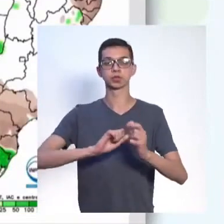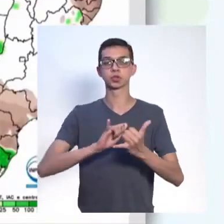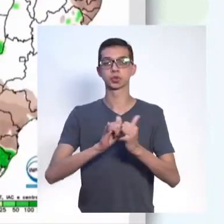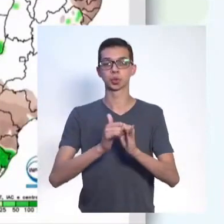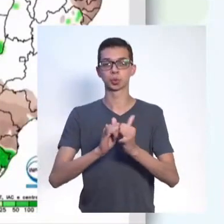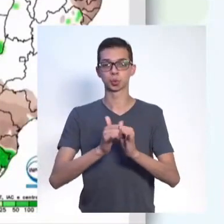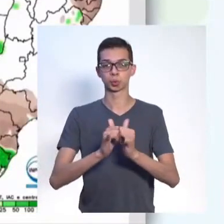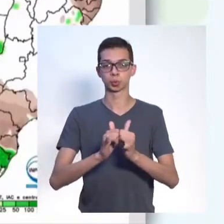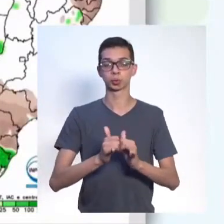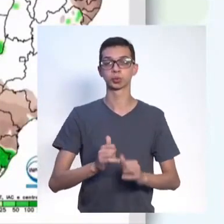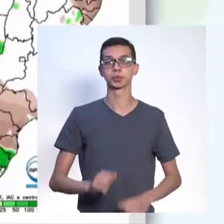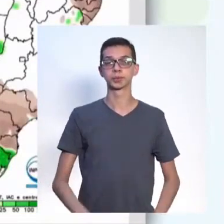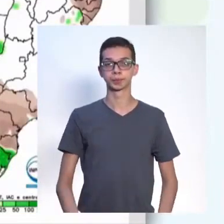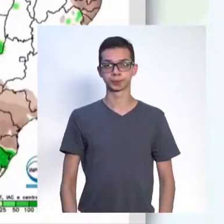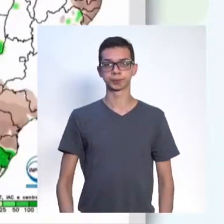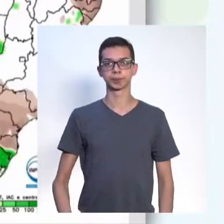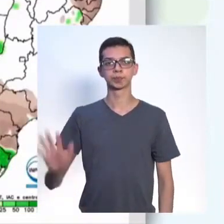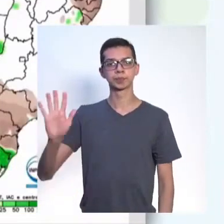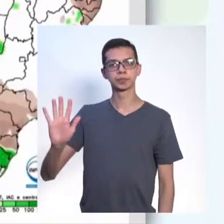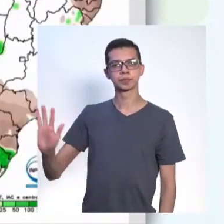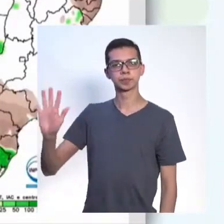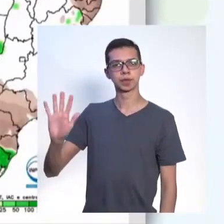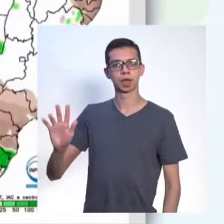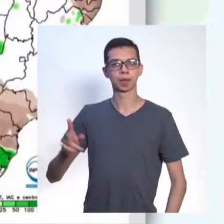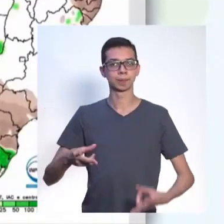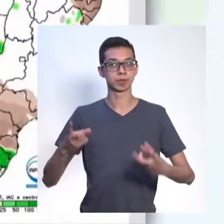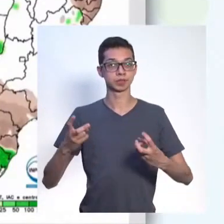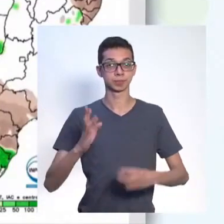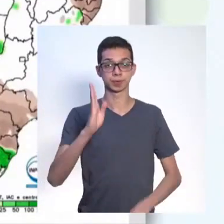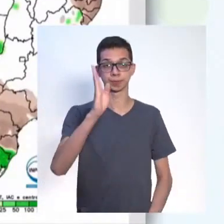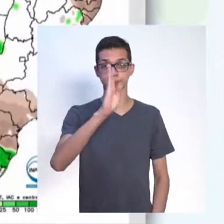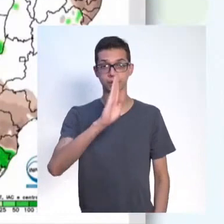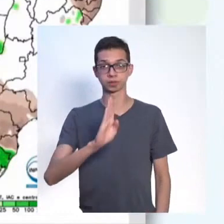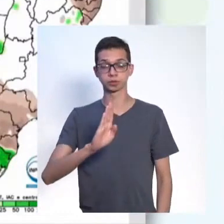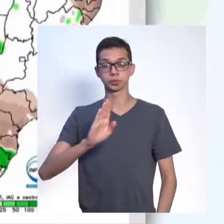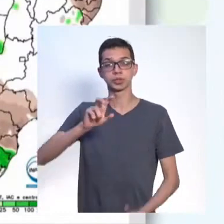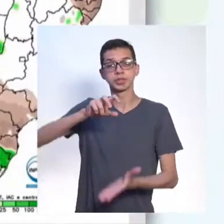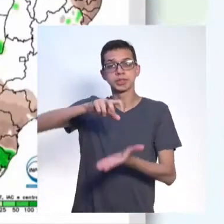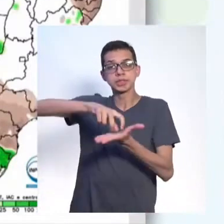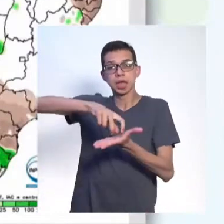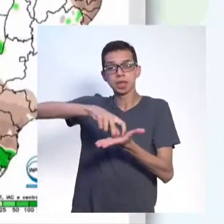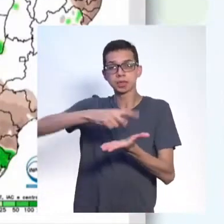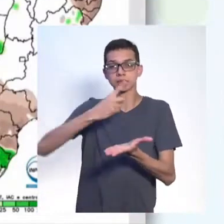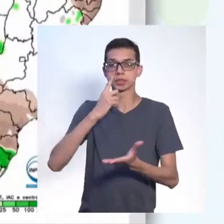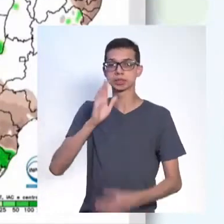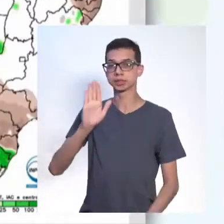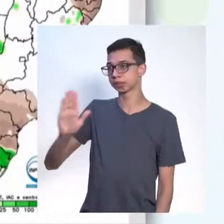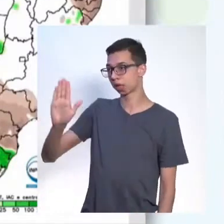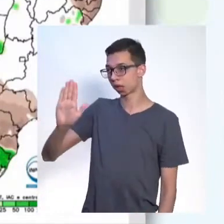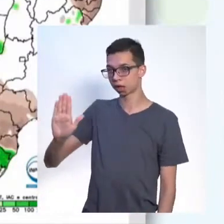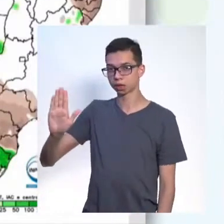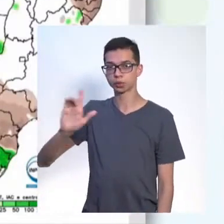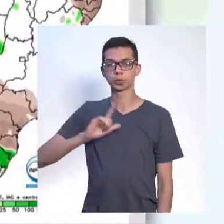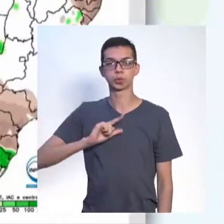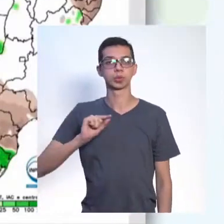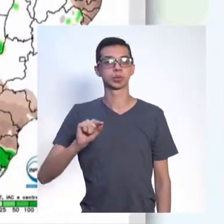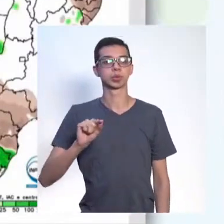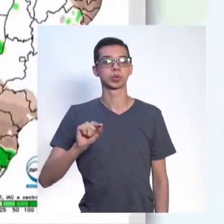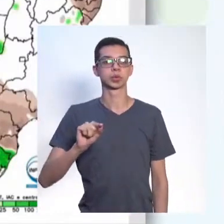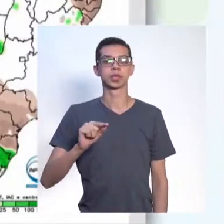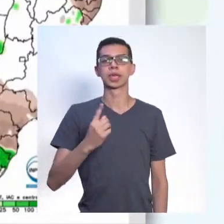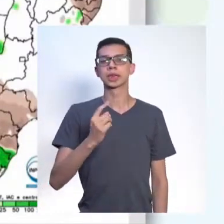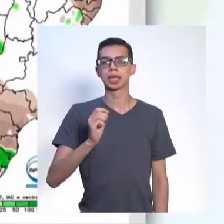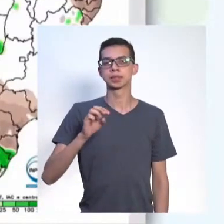gente observa que na maior parte do Brasil central, as chuvas ficaram, na sua maior parte, abaixo, em torno de 10